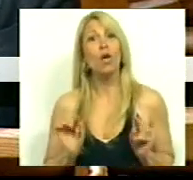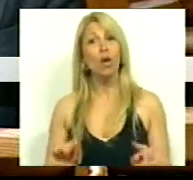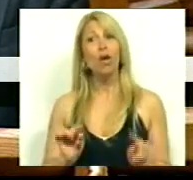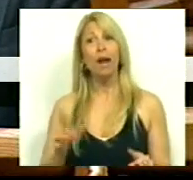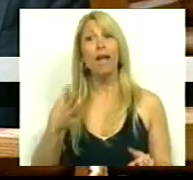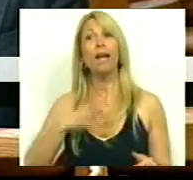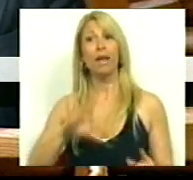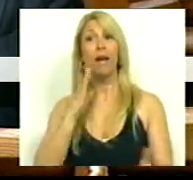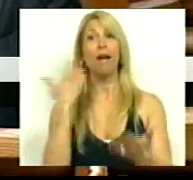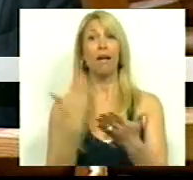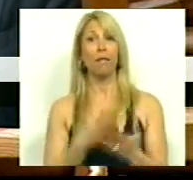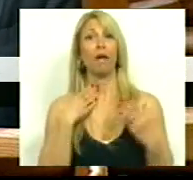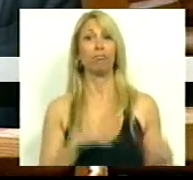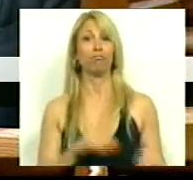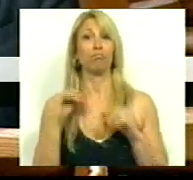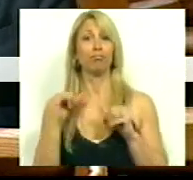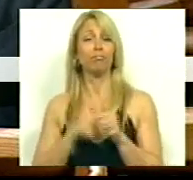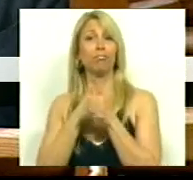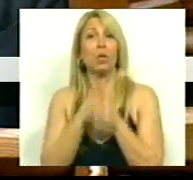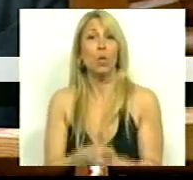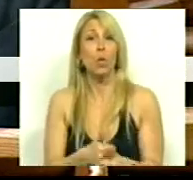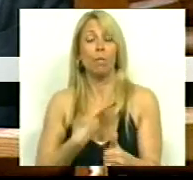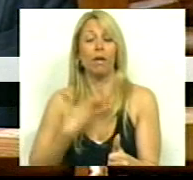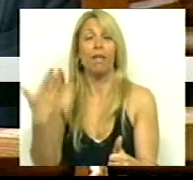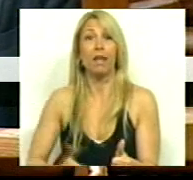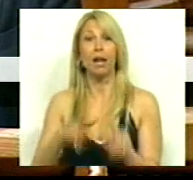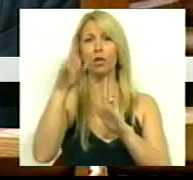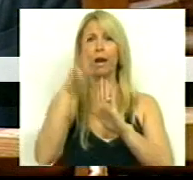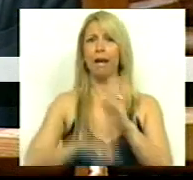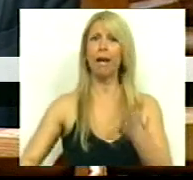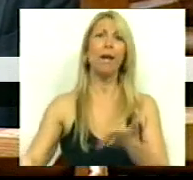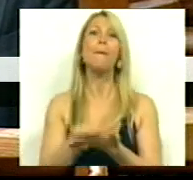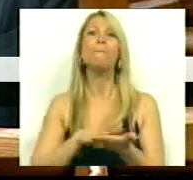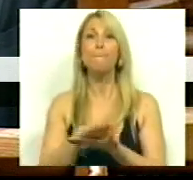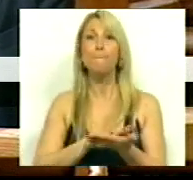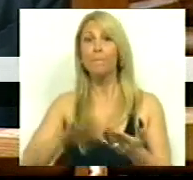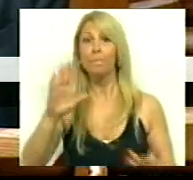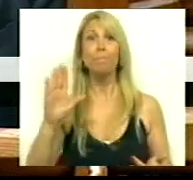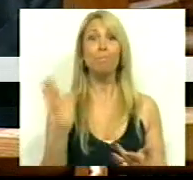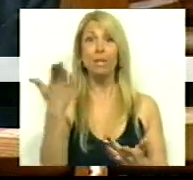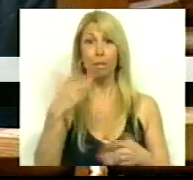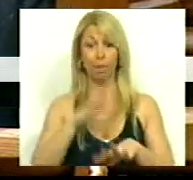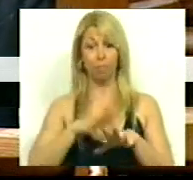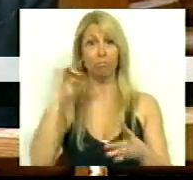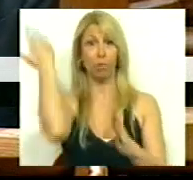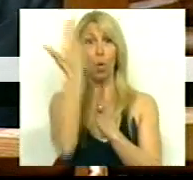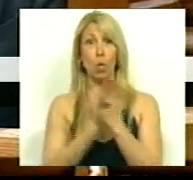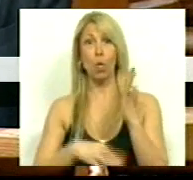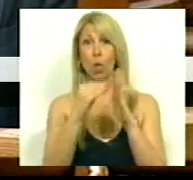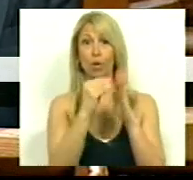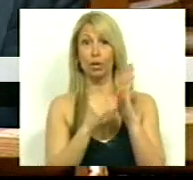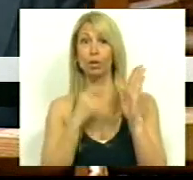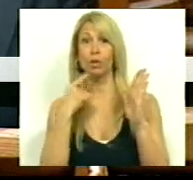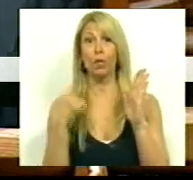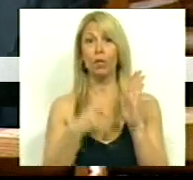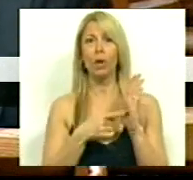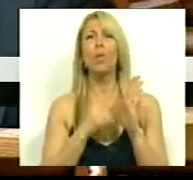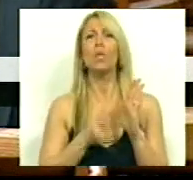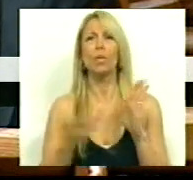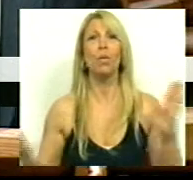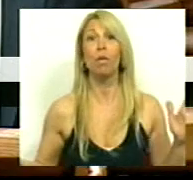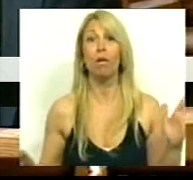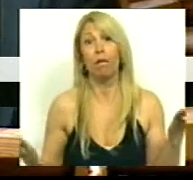quer afastar o cumprimento dos direitos e das regras mais elementares, designadamente as da Constituição, o que é isso se não